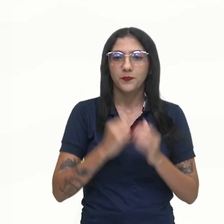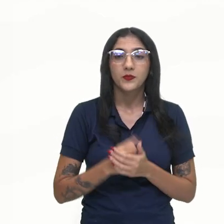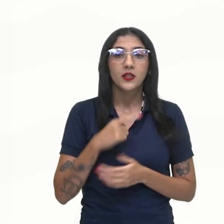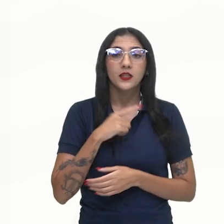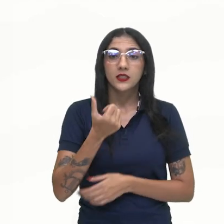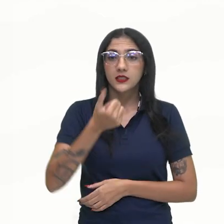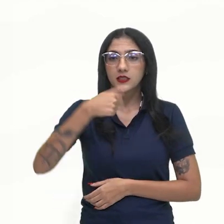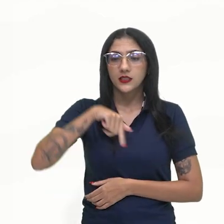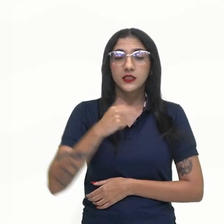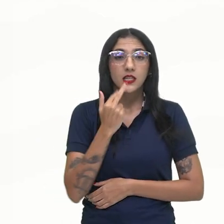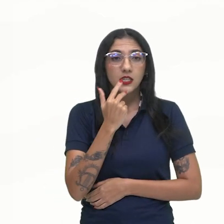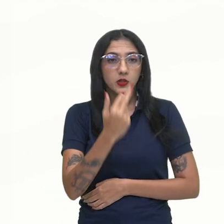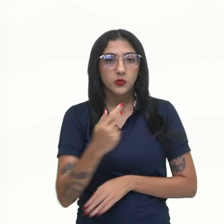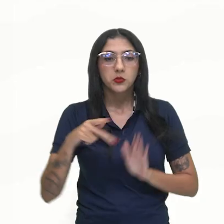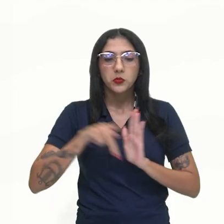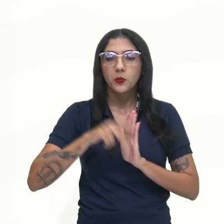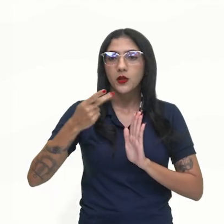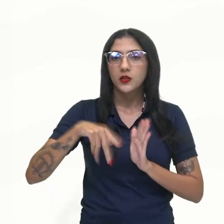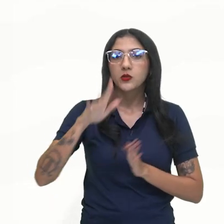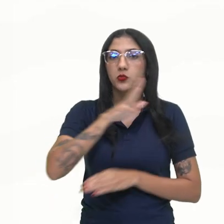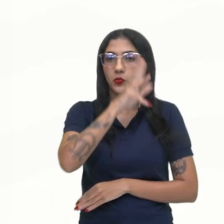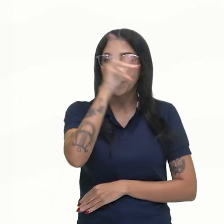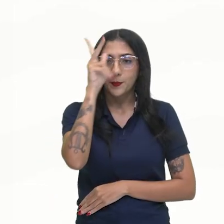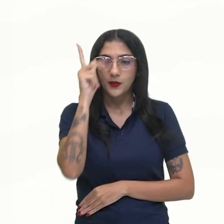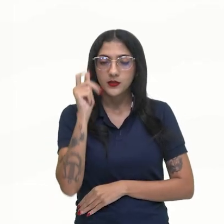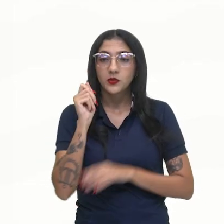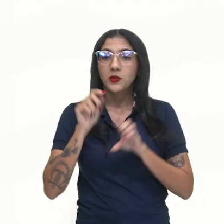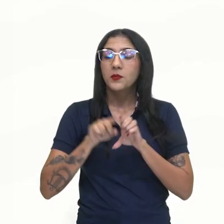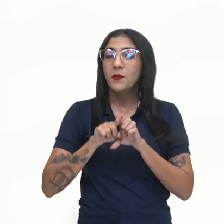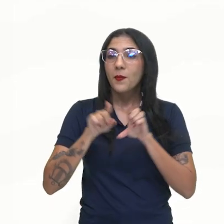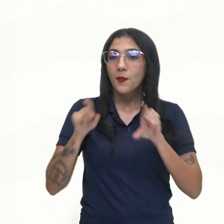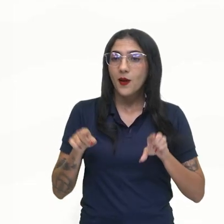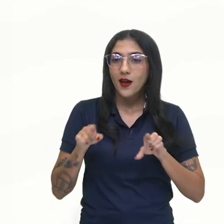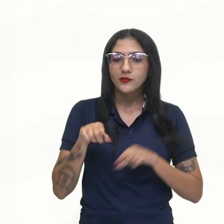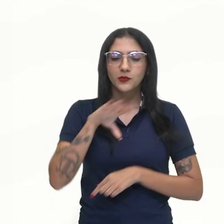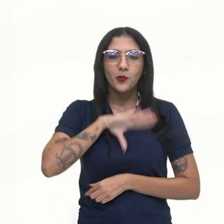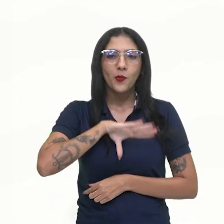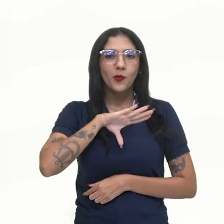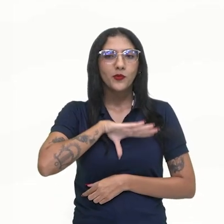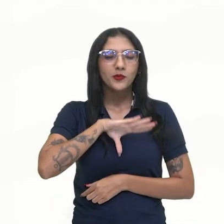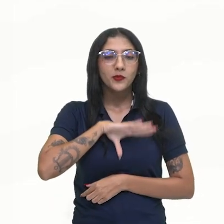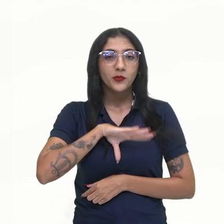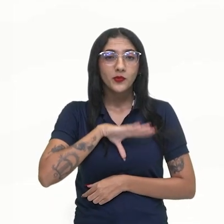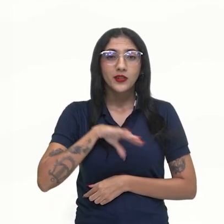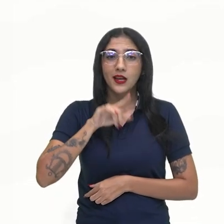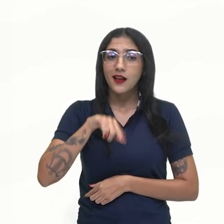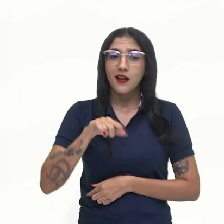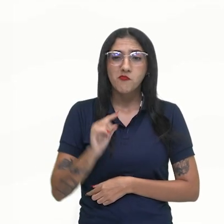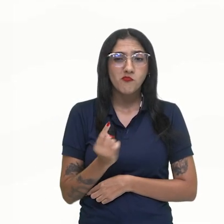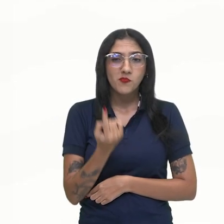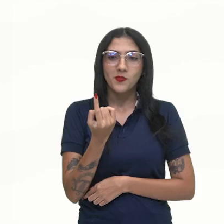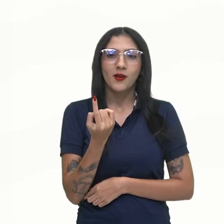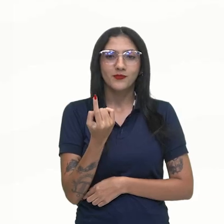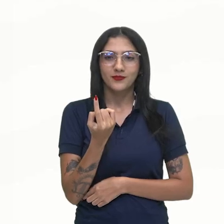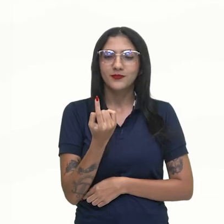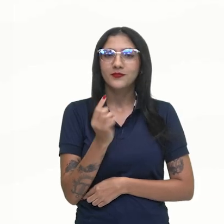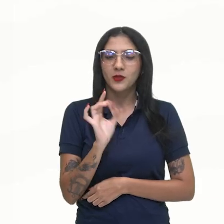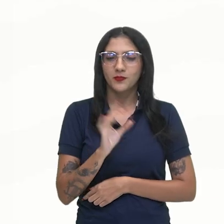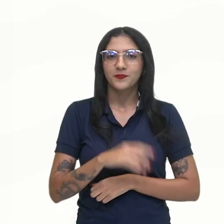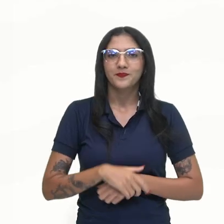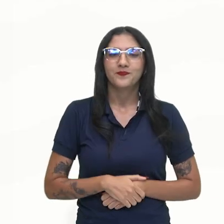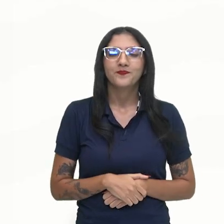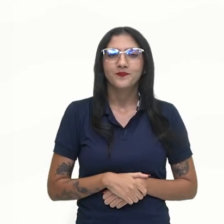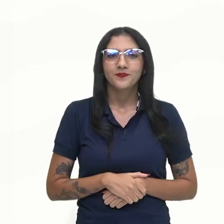línguas oficiais no Amazonas, sendo que o português, né, é apenas uma delas. In an